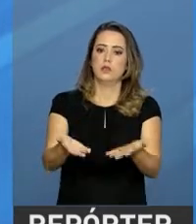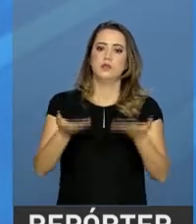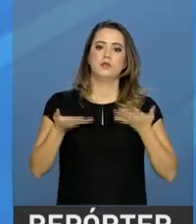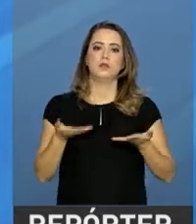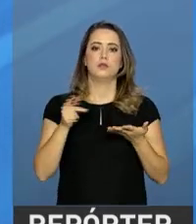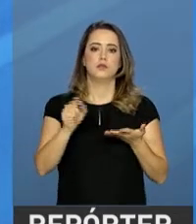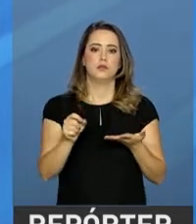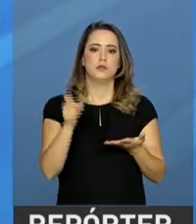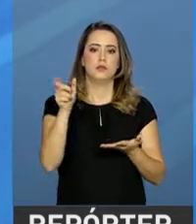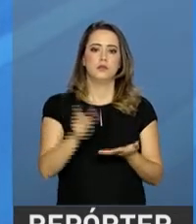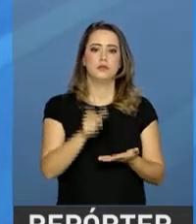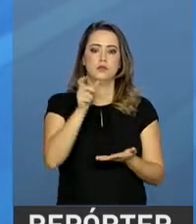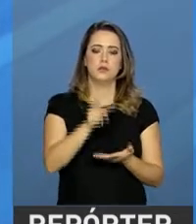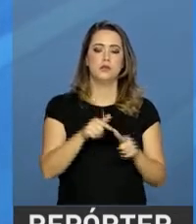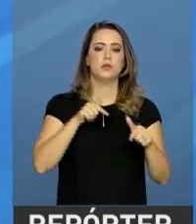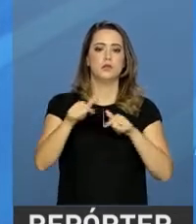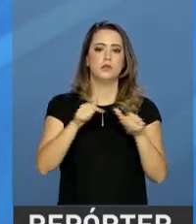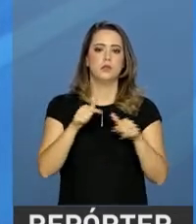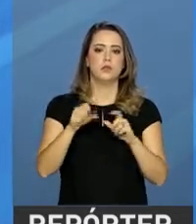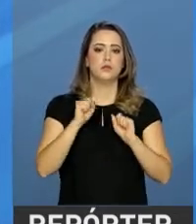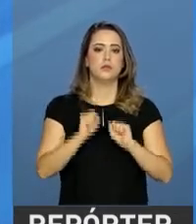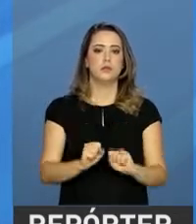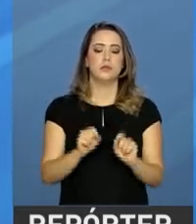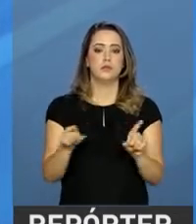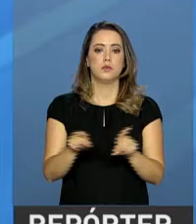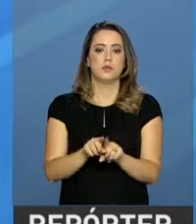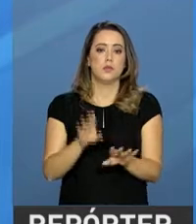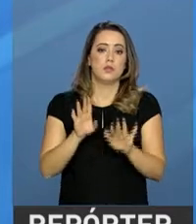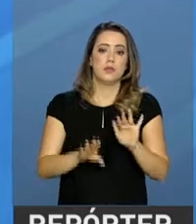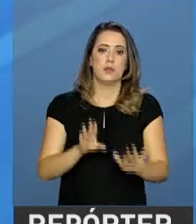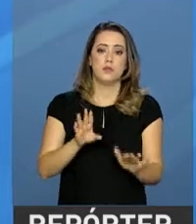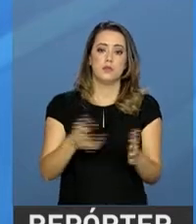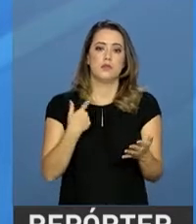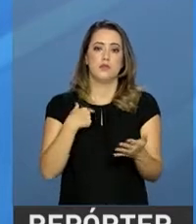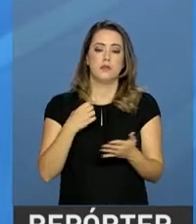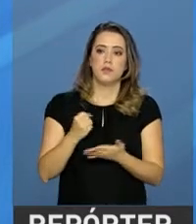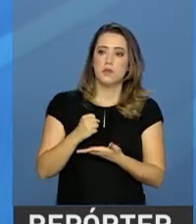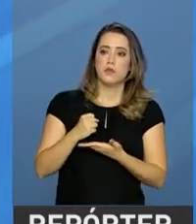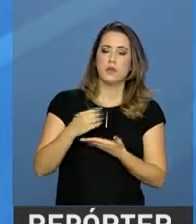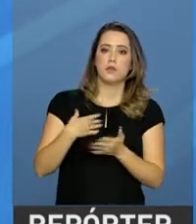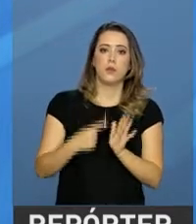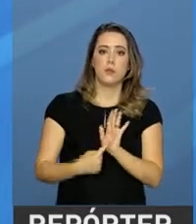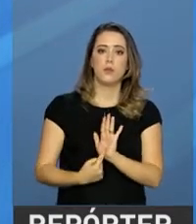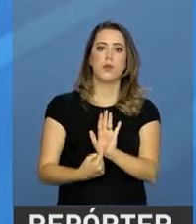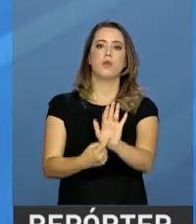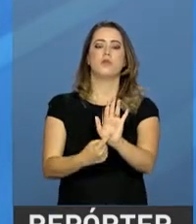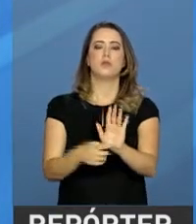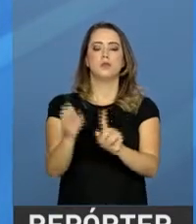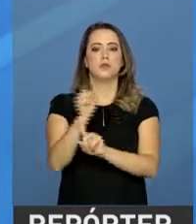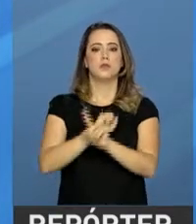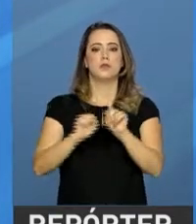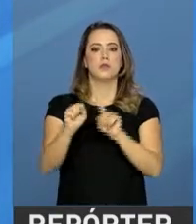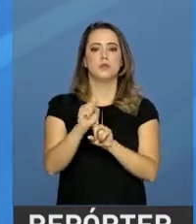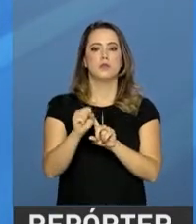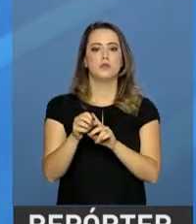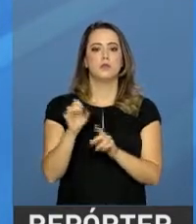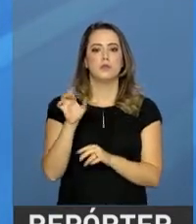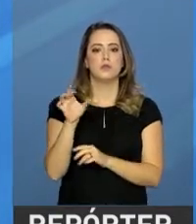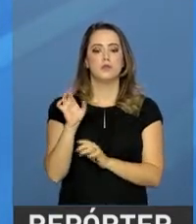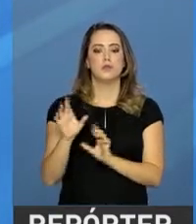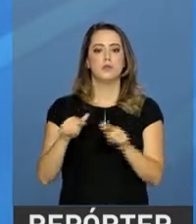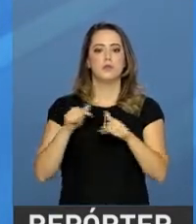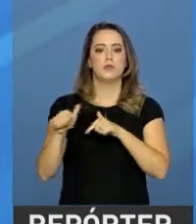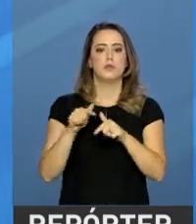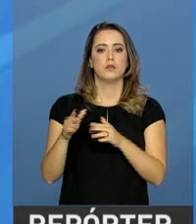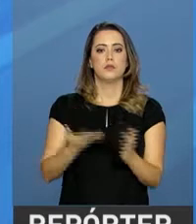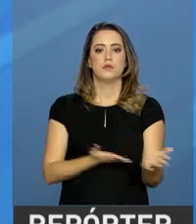a posições inclusive que eventualmente não sejam expostas sociedade mas dá não apenas o